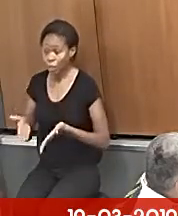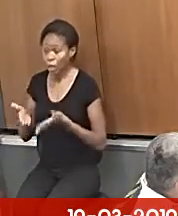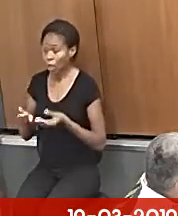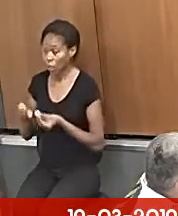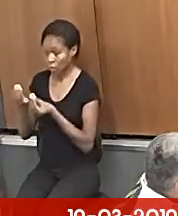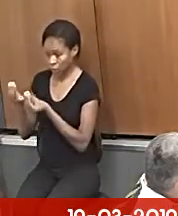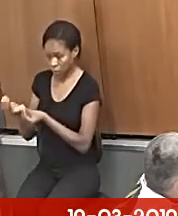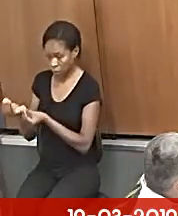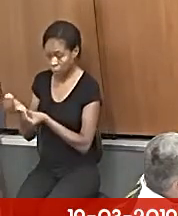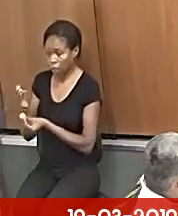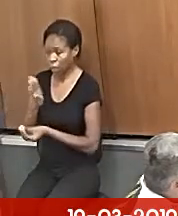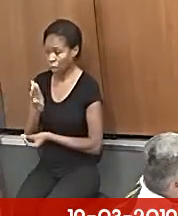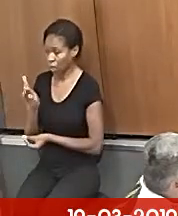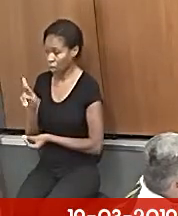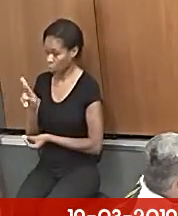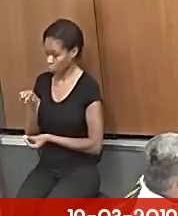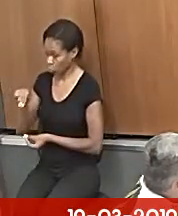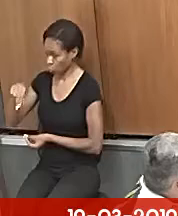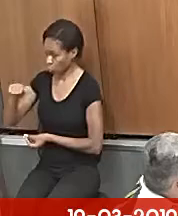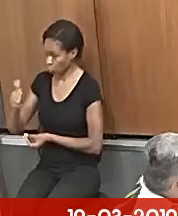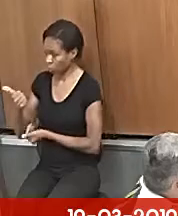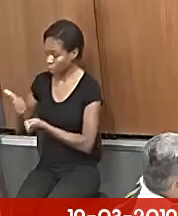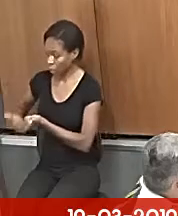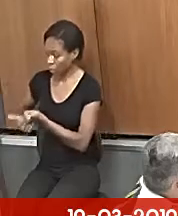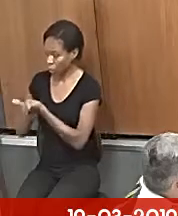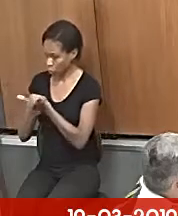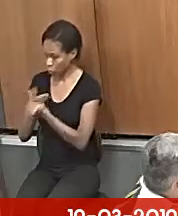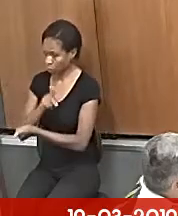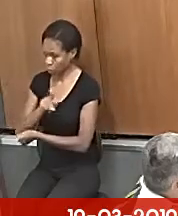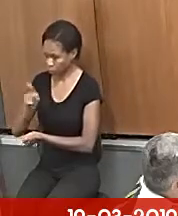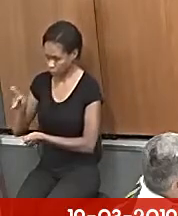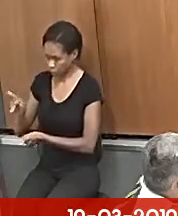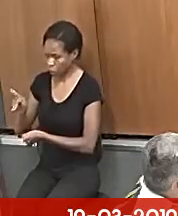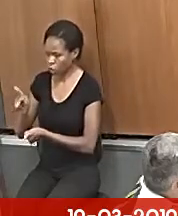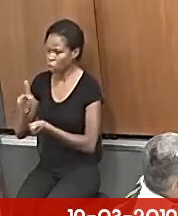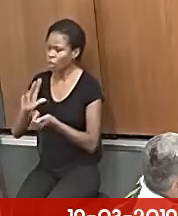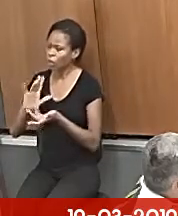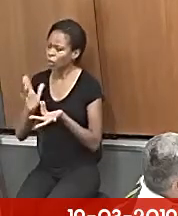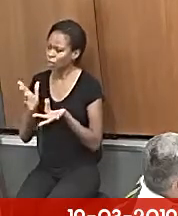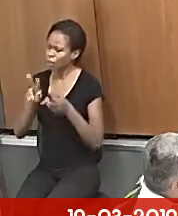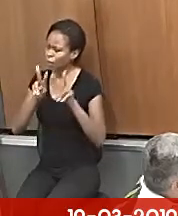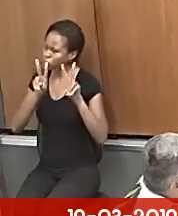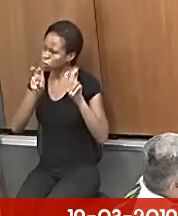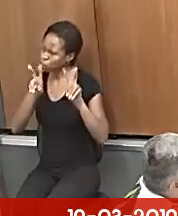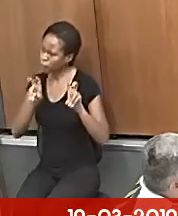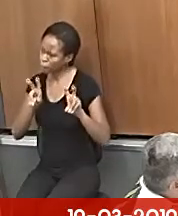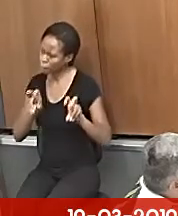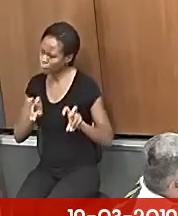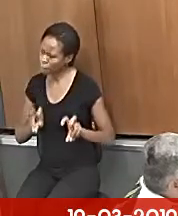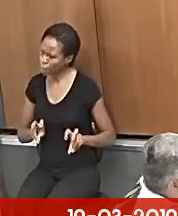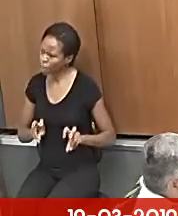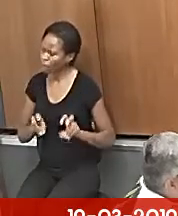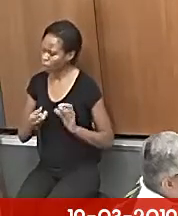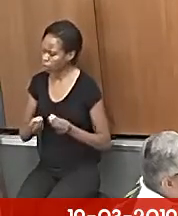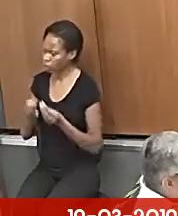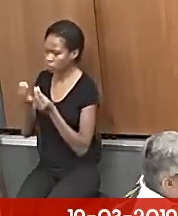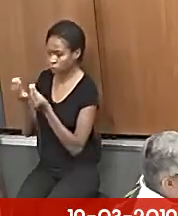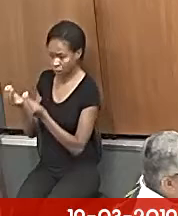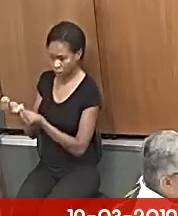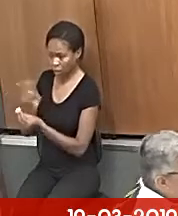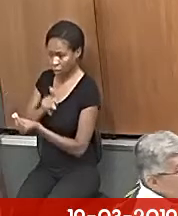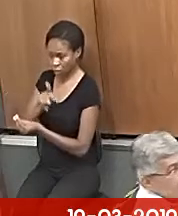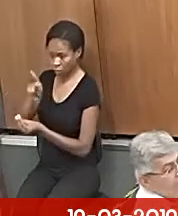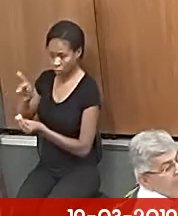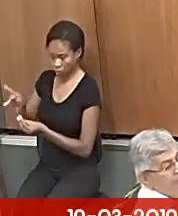presidente é para repassar ele o interesse e pediu que tudo fosse discutido de nós realizarmos essa audiência específica